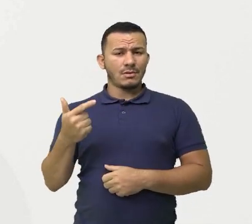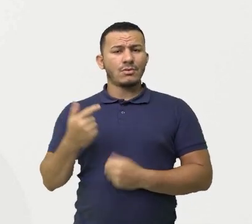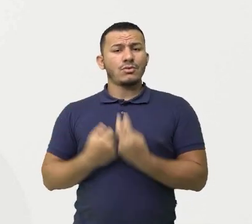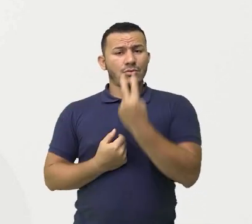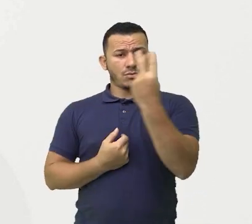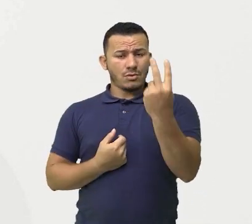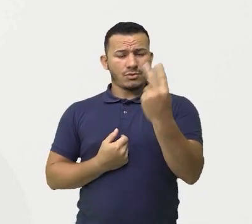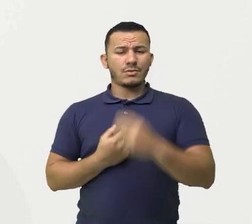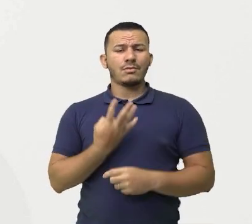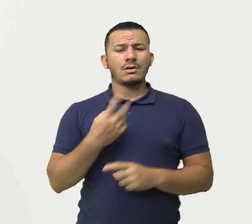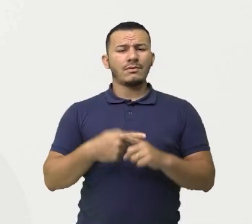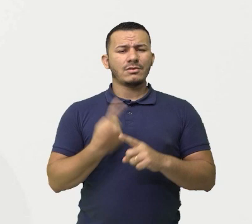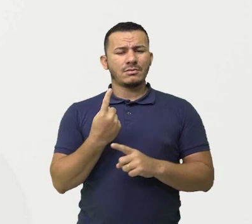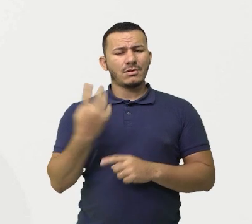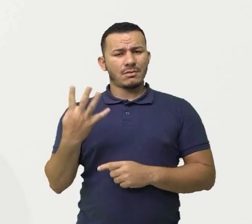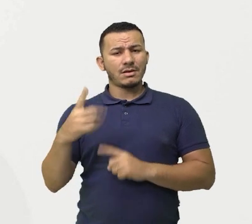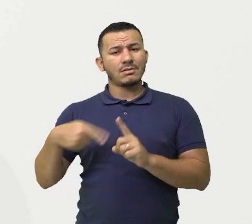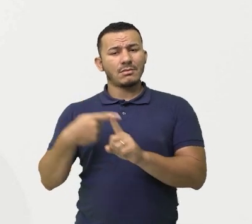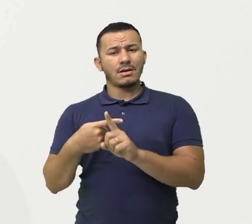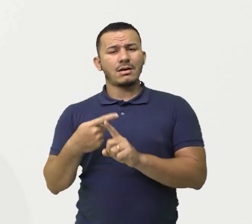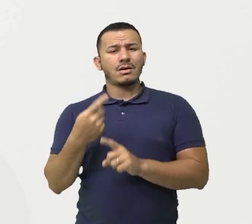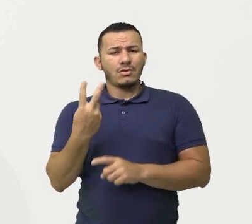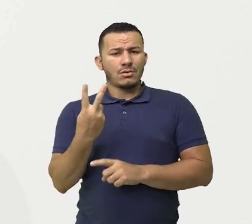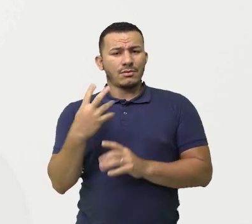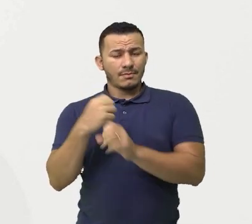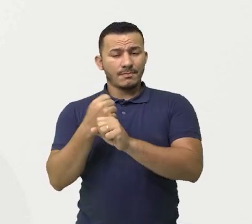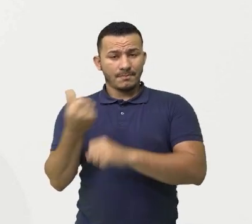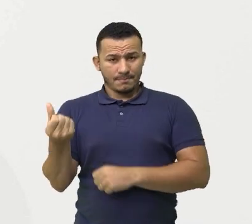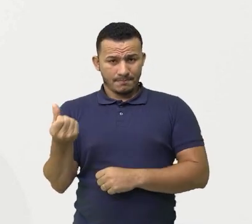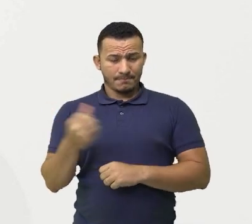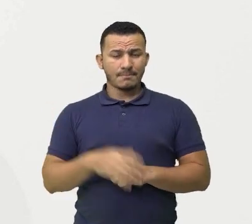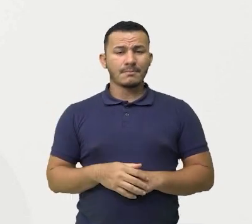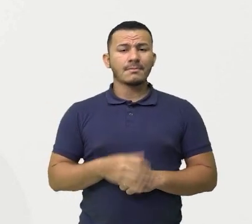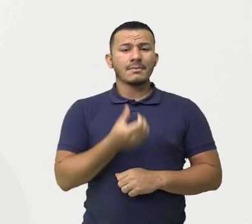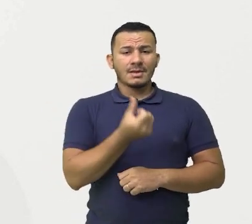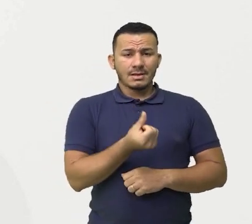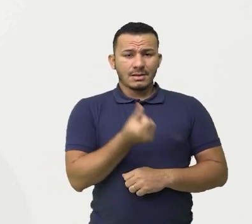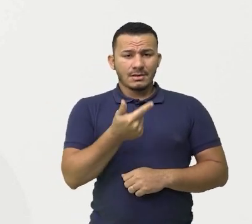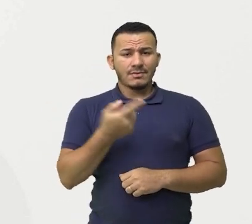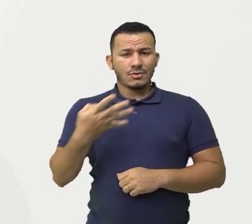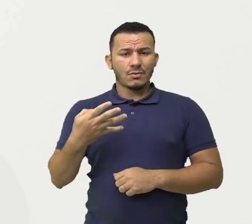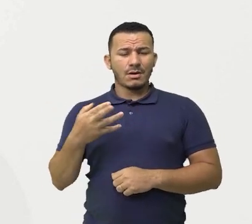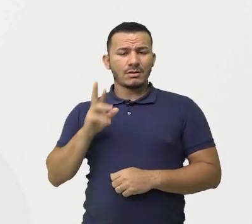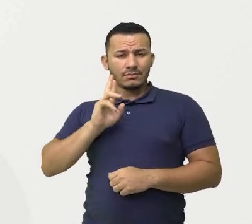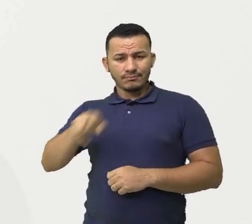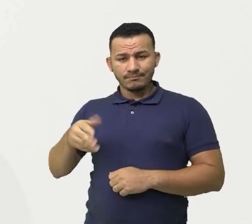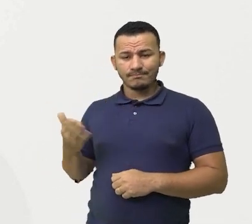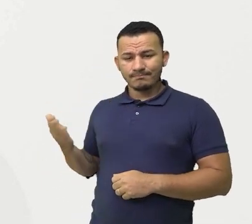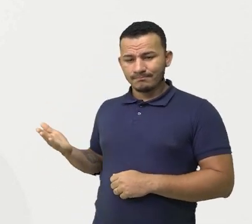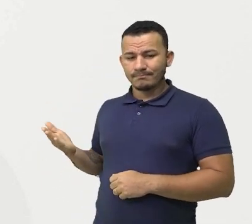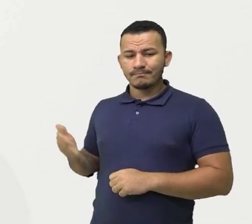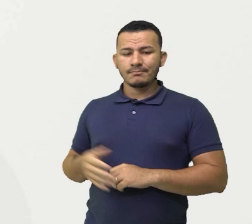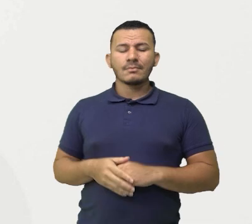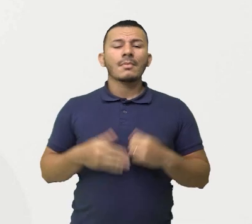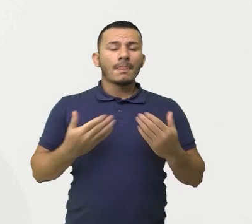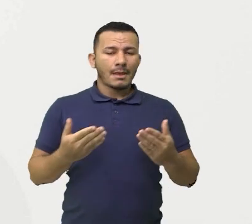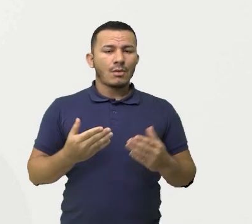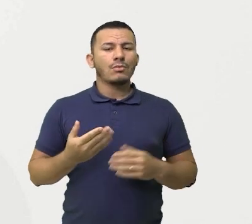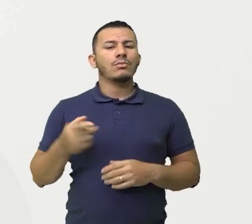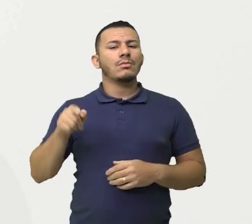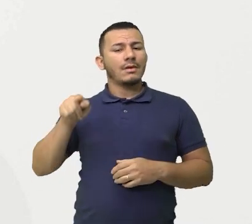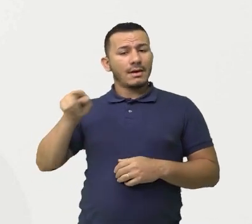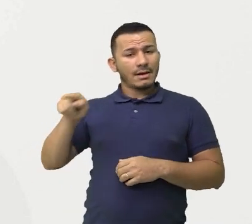2. 4 vezes 1, 4. Mais 2, 6. 624 a gente encontrou. Quer dizer que